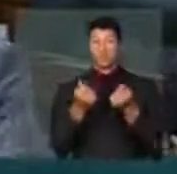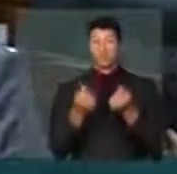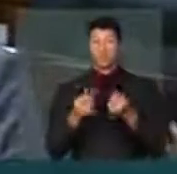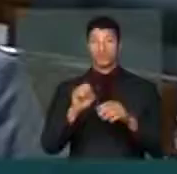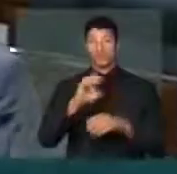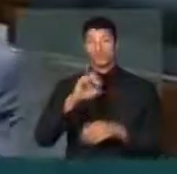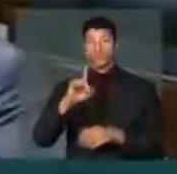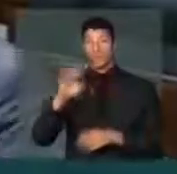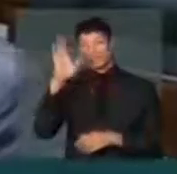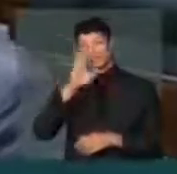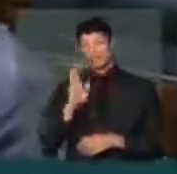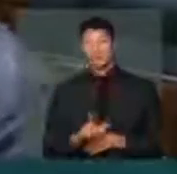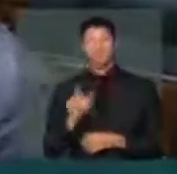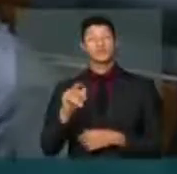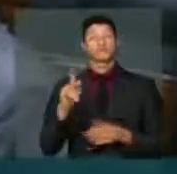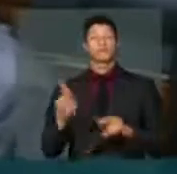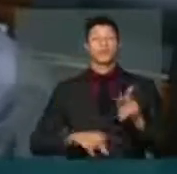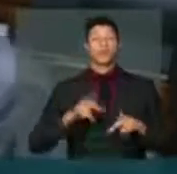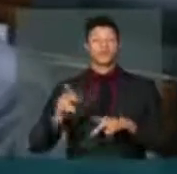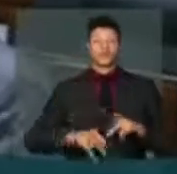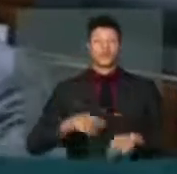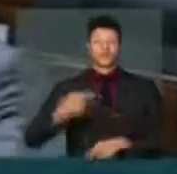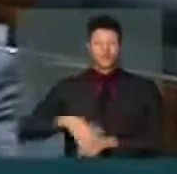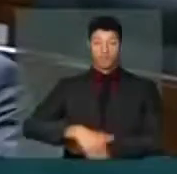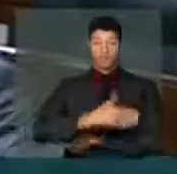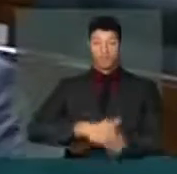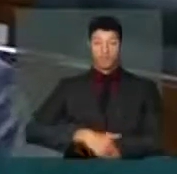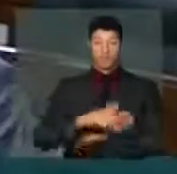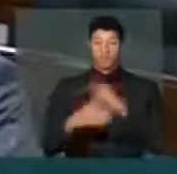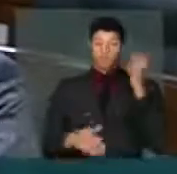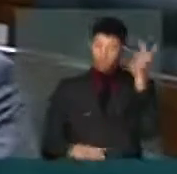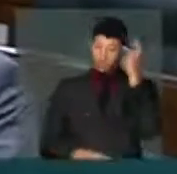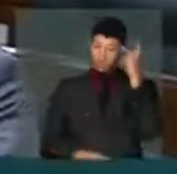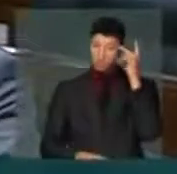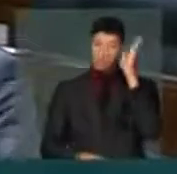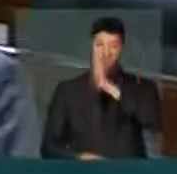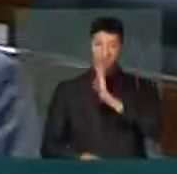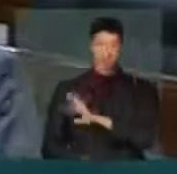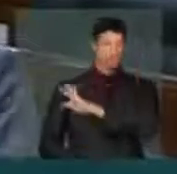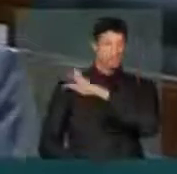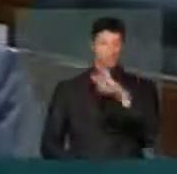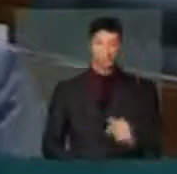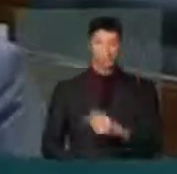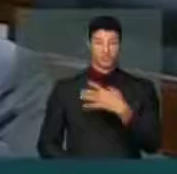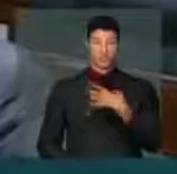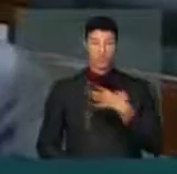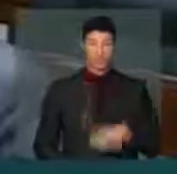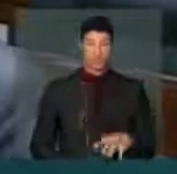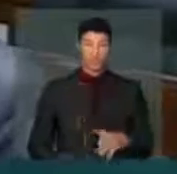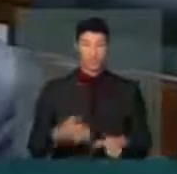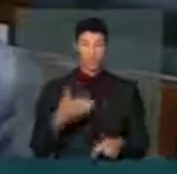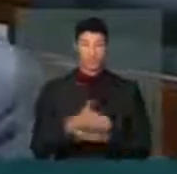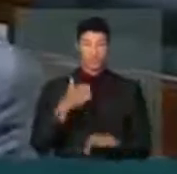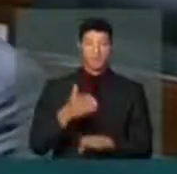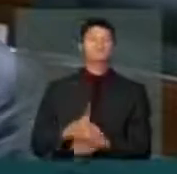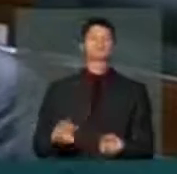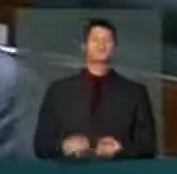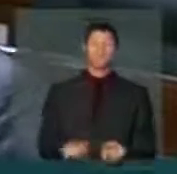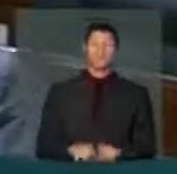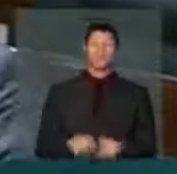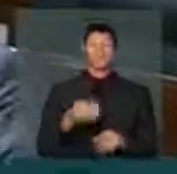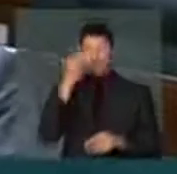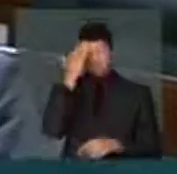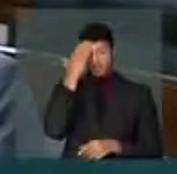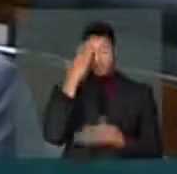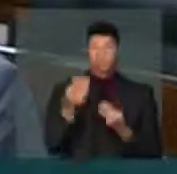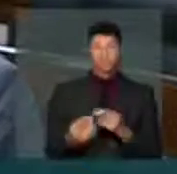Sete Brasil. Foi isso que a população foi para a rua. Em São Paulo e no Brasil inteiro, na Bahia, participei lá e sei